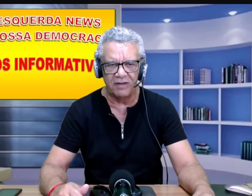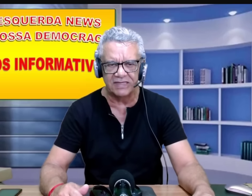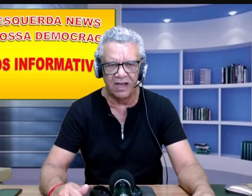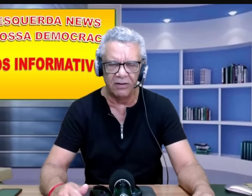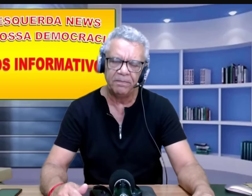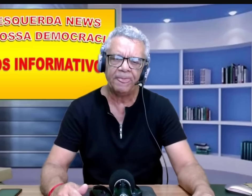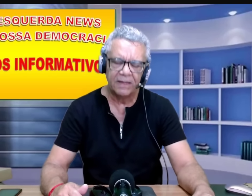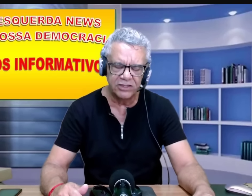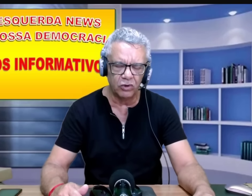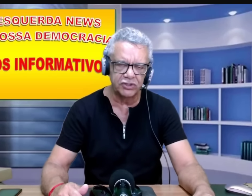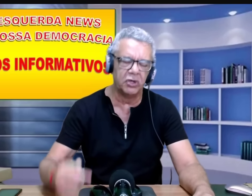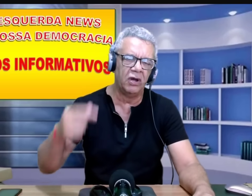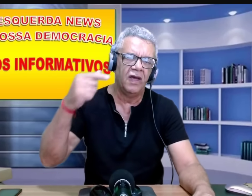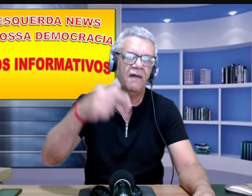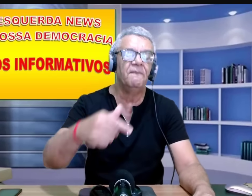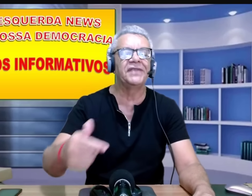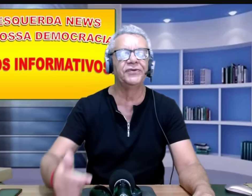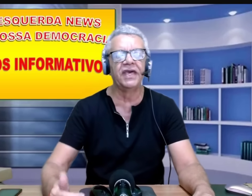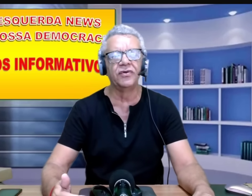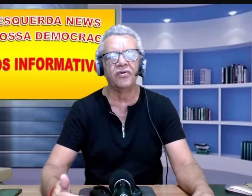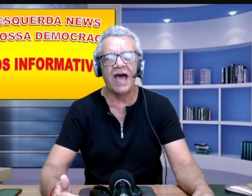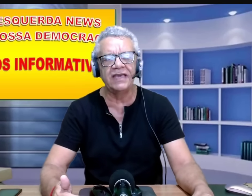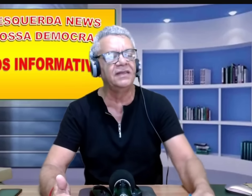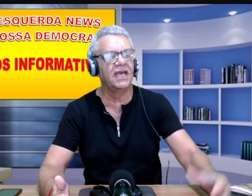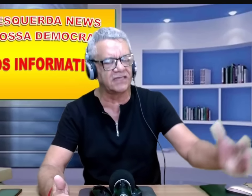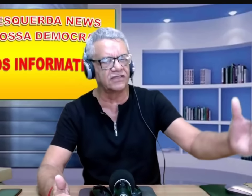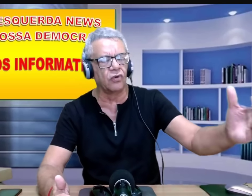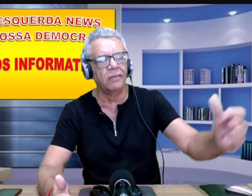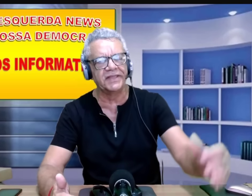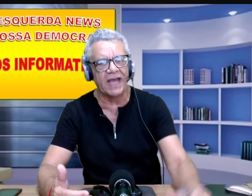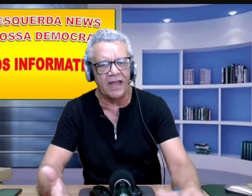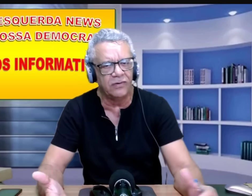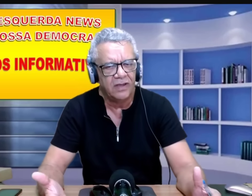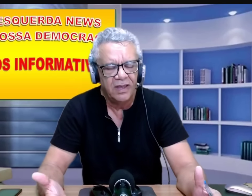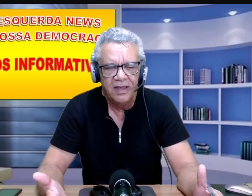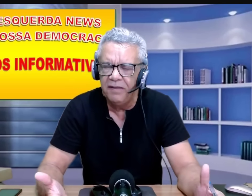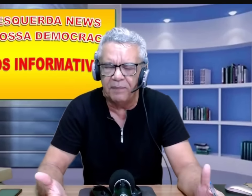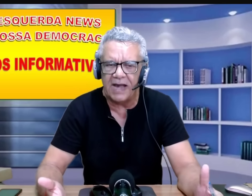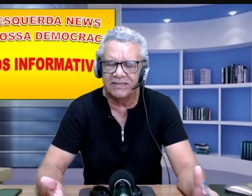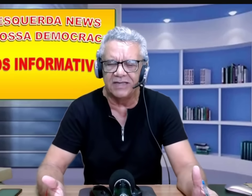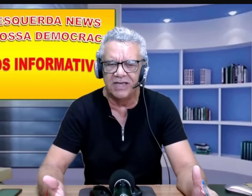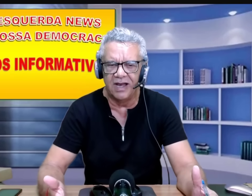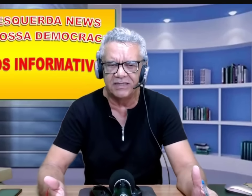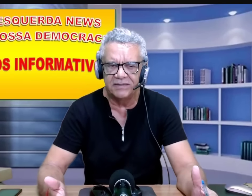dessa informação? Se gostou, mete o dedo no like, deixa seu comentário e passe adiante.